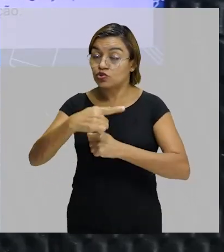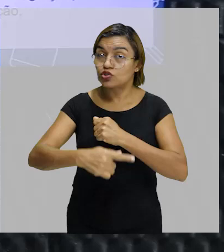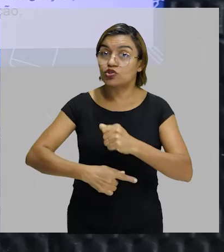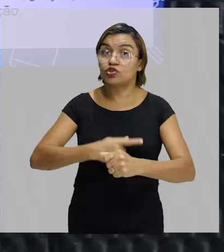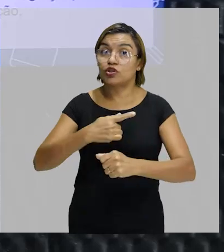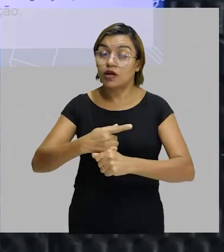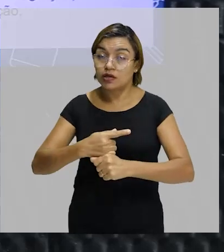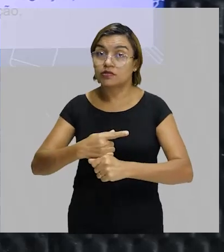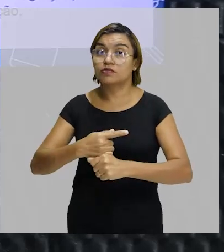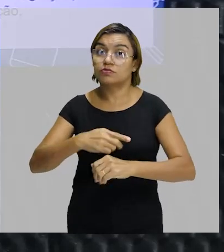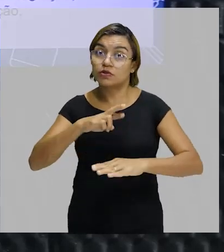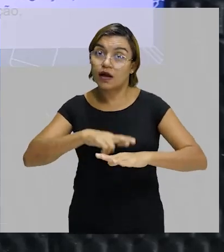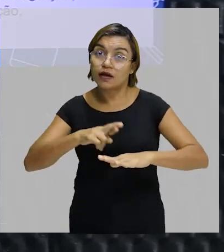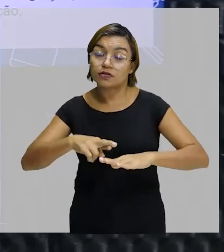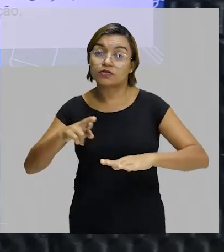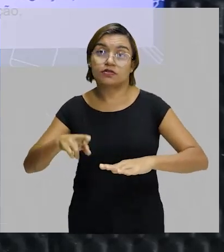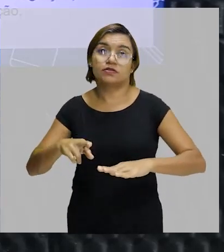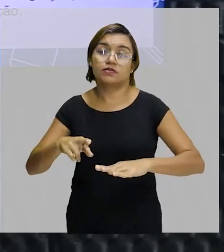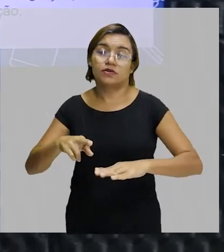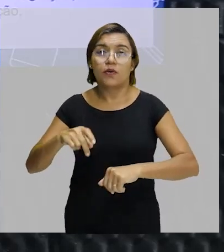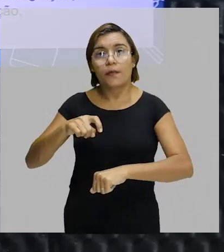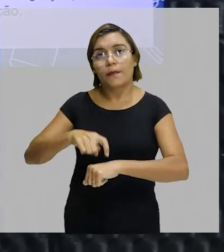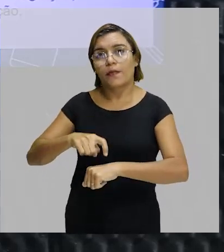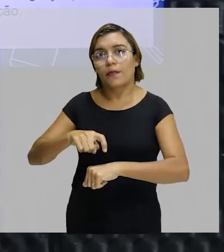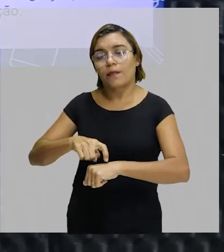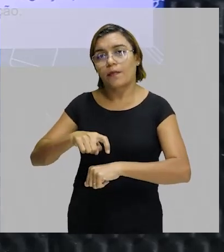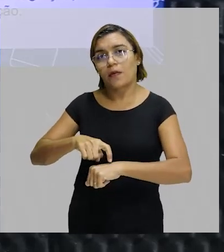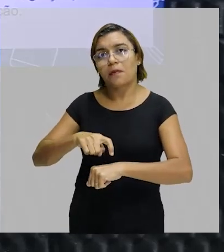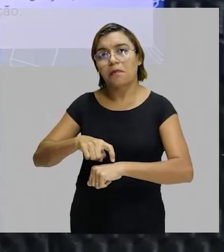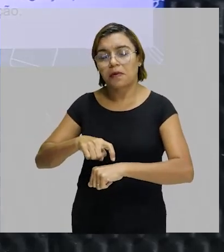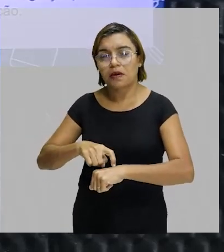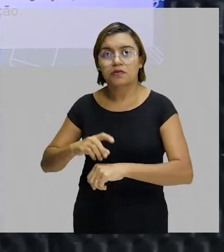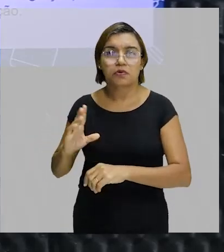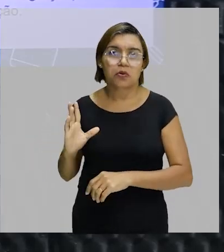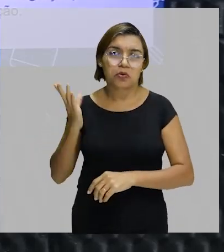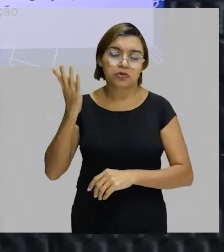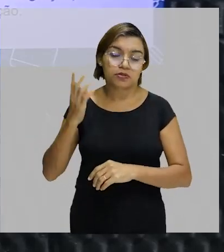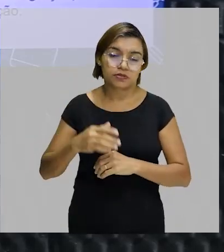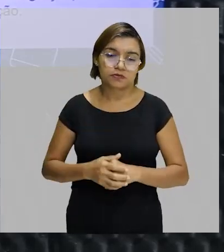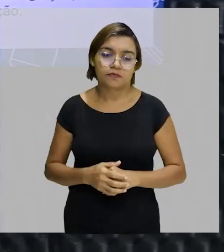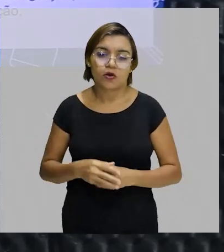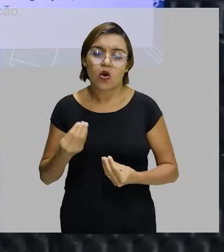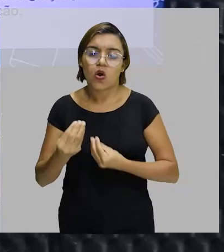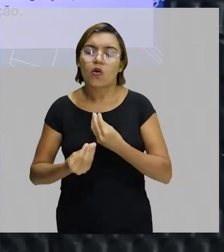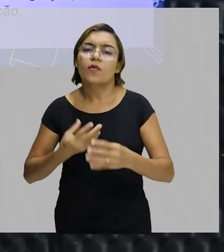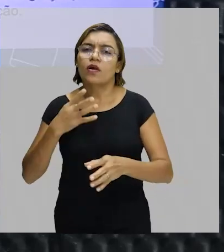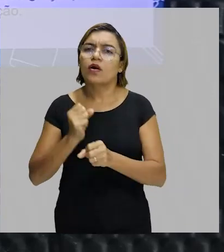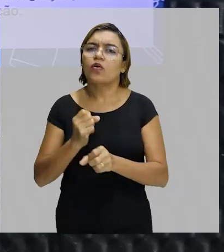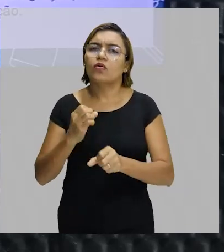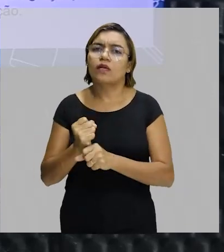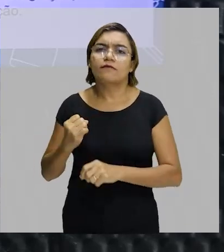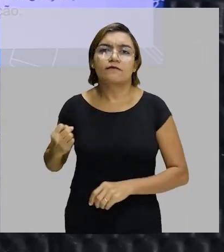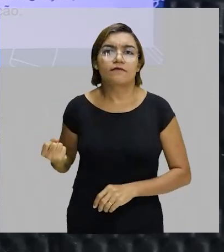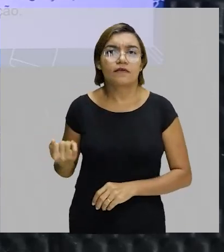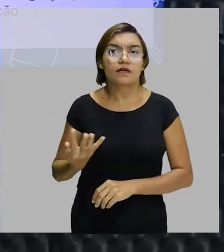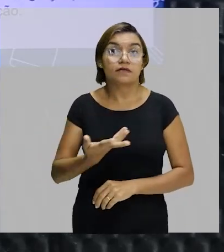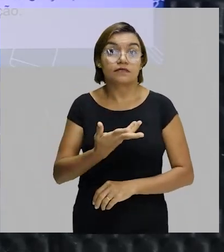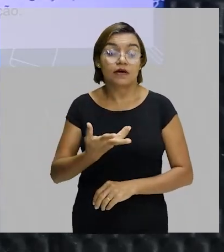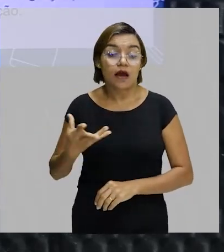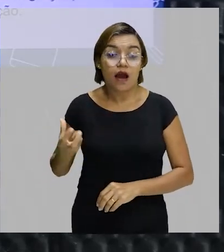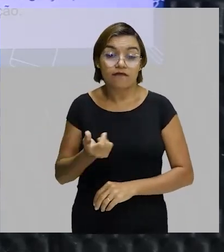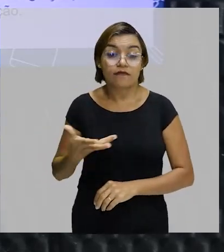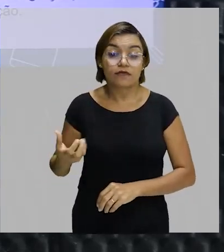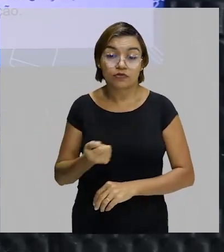que ocorreu em uma determinada faixa de tempo. Para calcular a velocidade de desintegração,